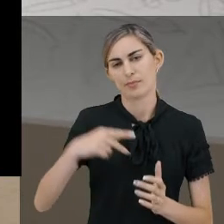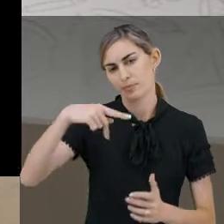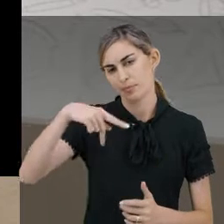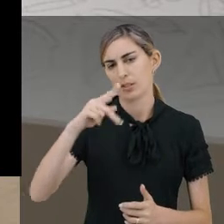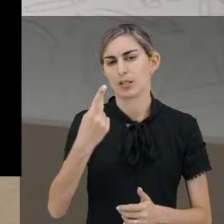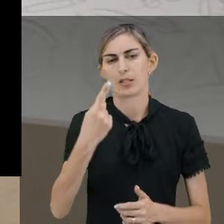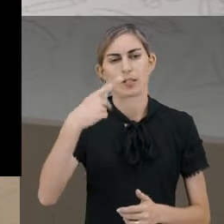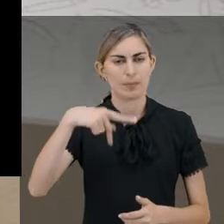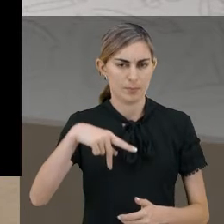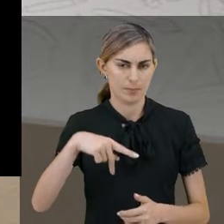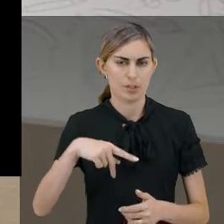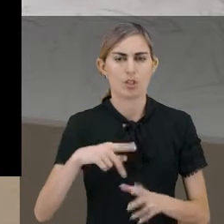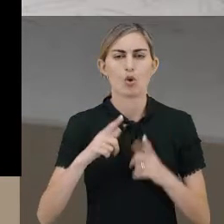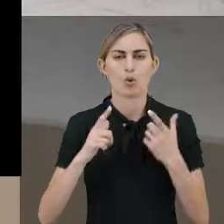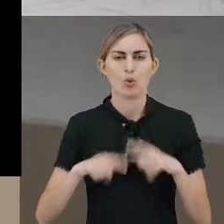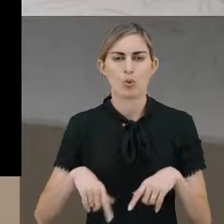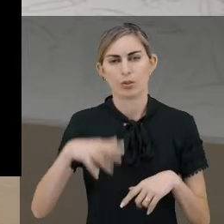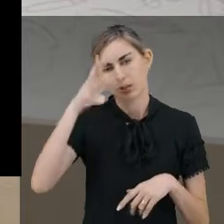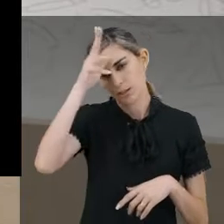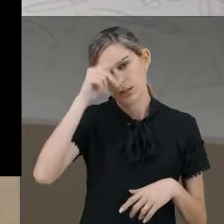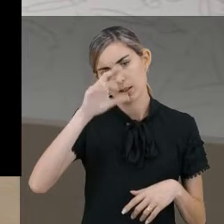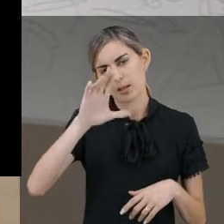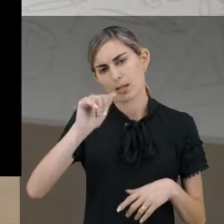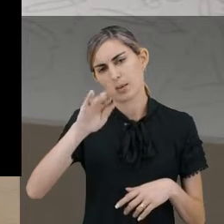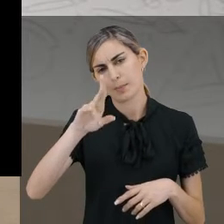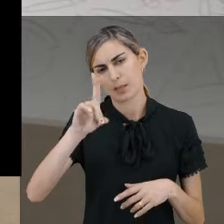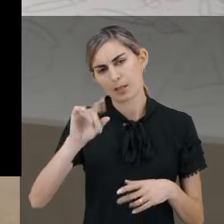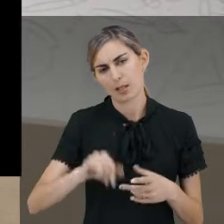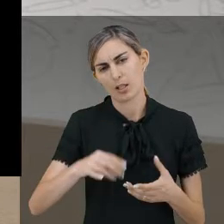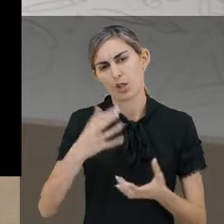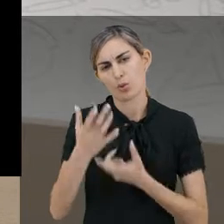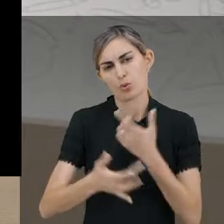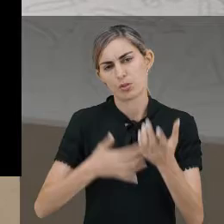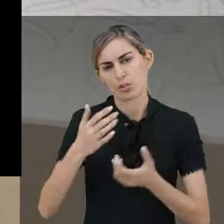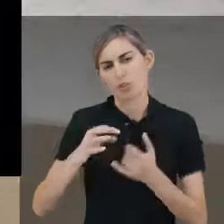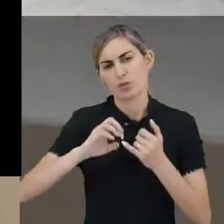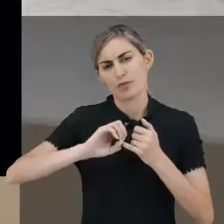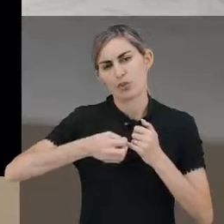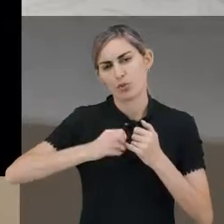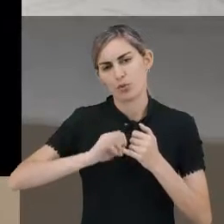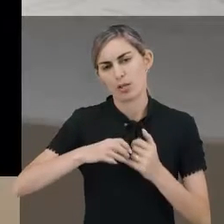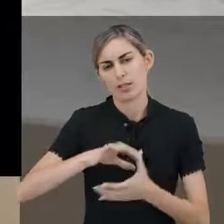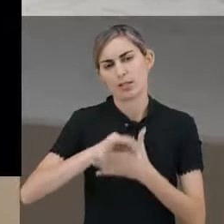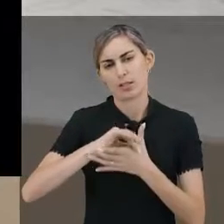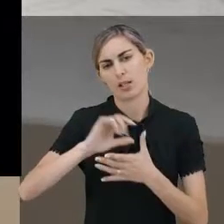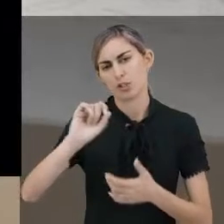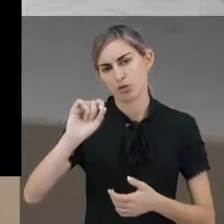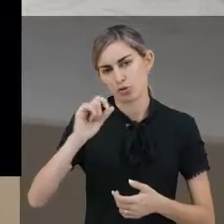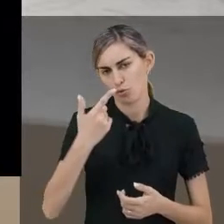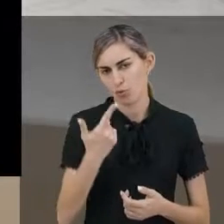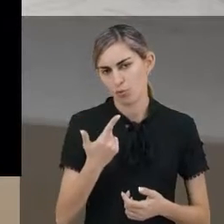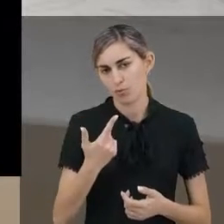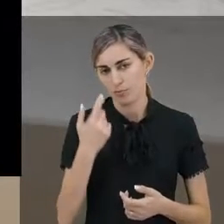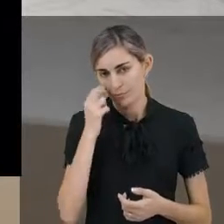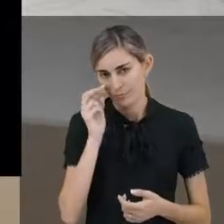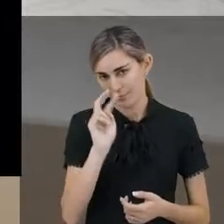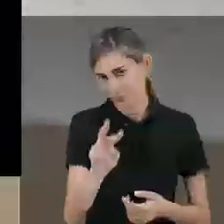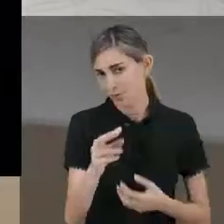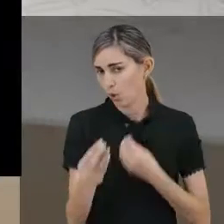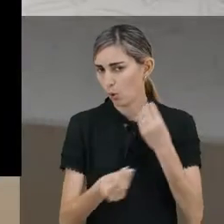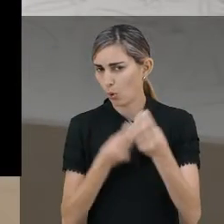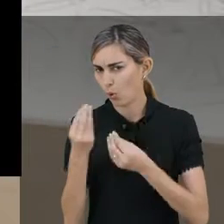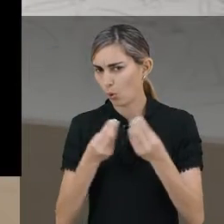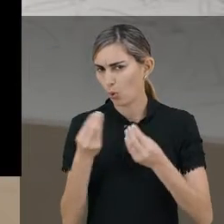do PHP MyAdmin, onde nós temos a galinha cabidela, o cozido, a feijoada e a carne de sol. Vamos dar uma olhada